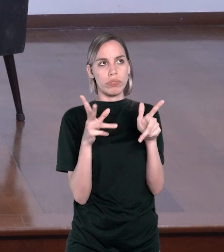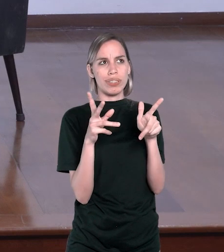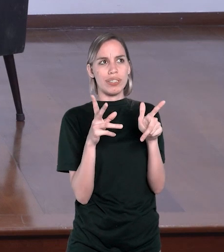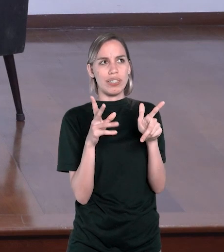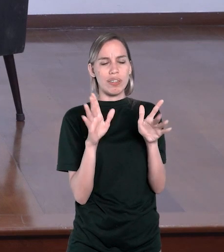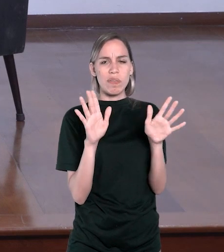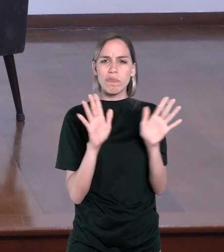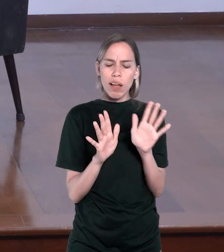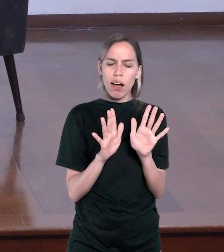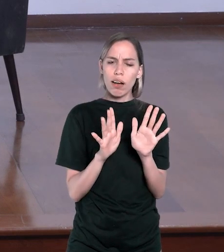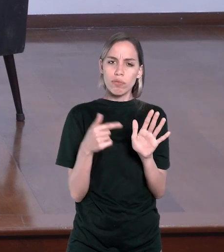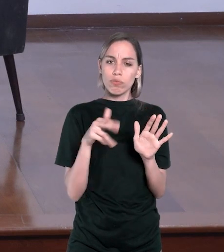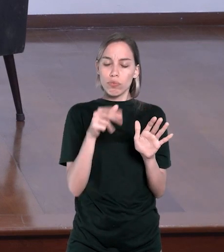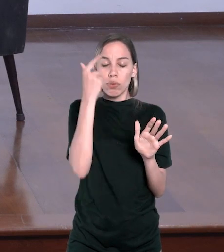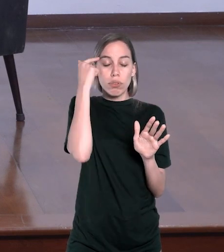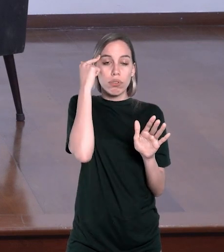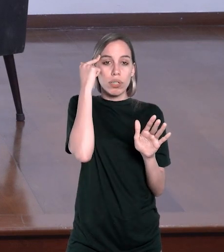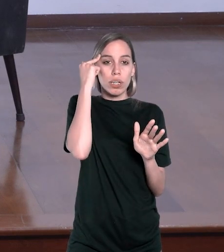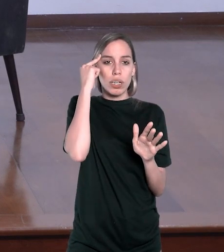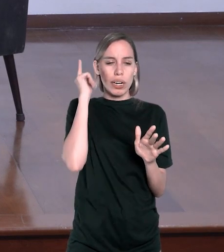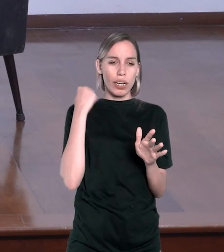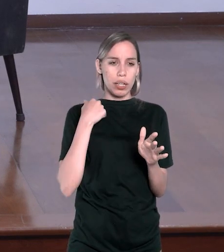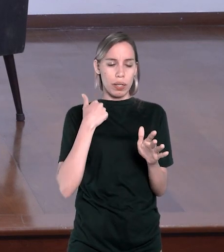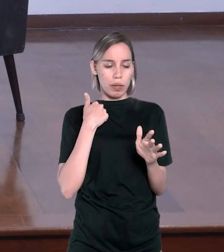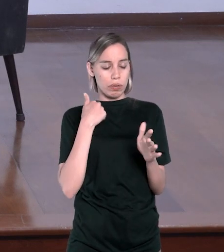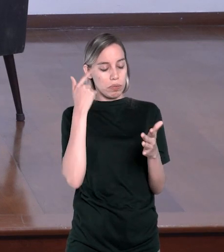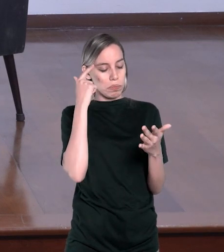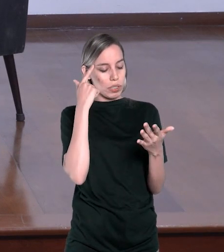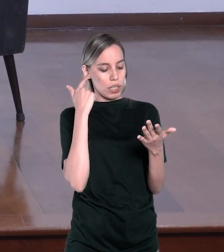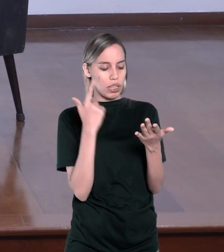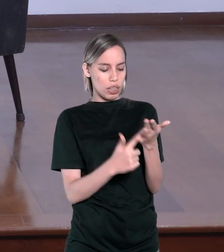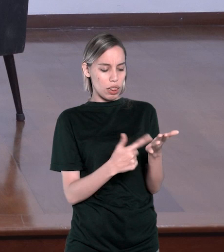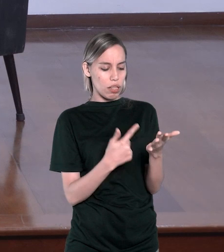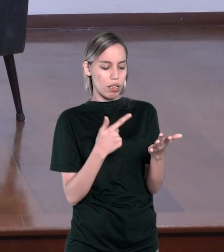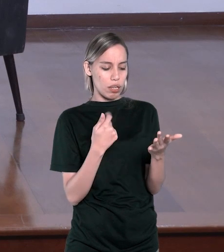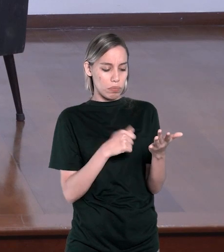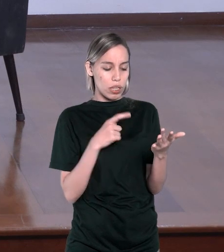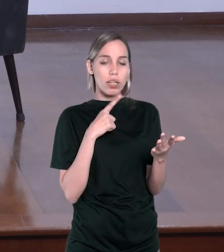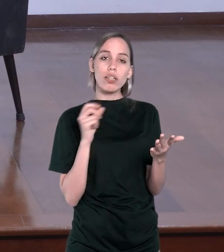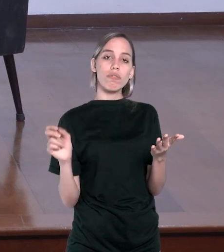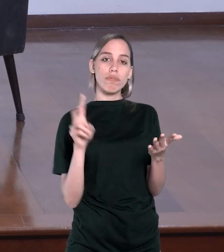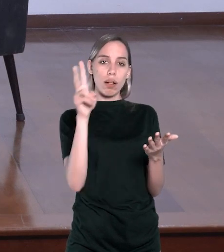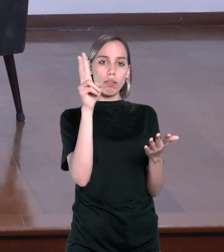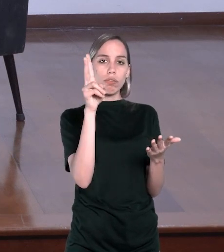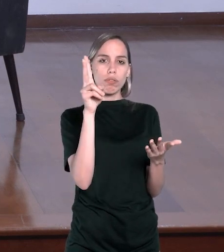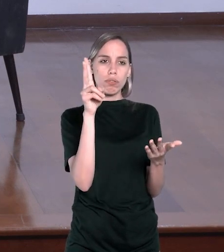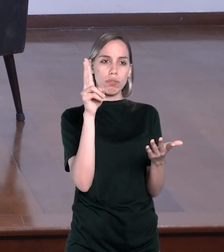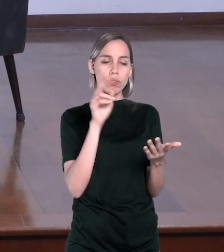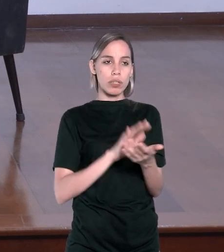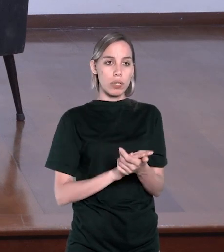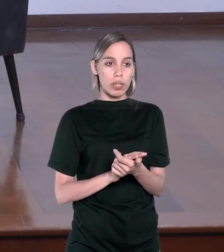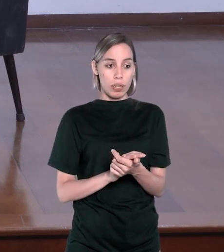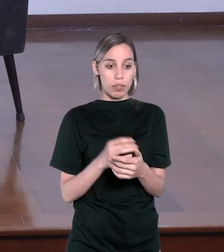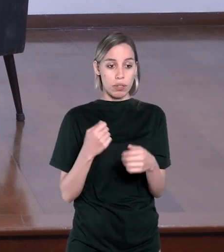comprar esse livro, eu tenho que fazer o teu dinheiro por esse livro valer, sabe? Assim, é o que eu penso, assim, eu tenho principalmente que